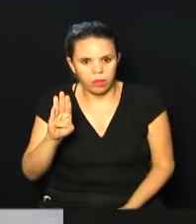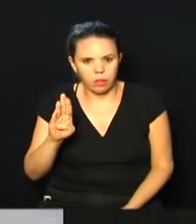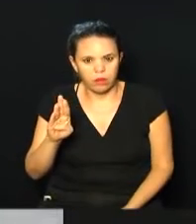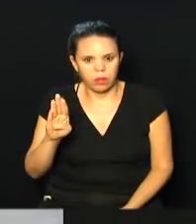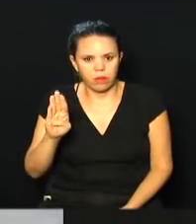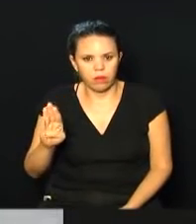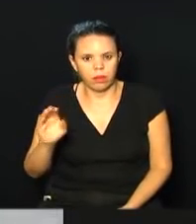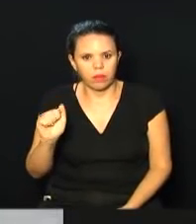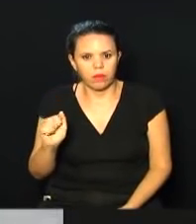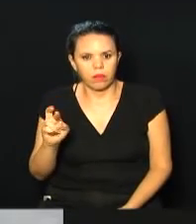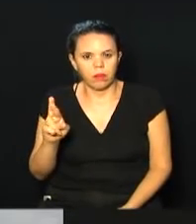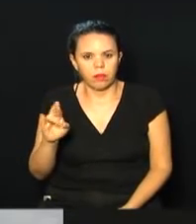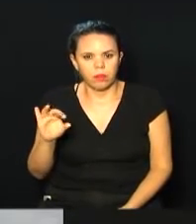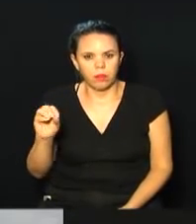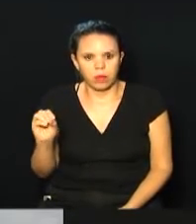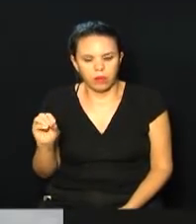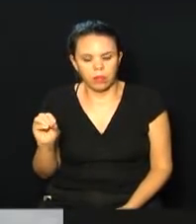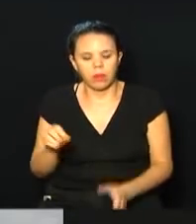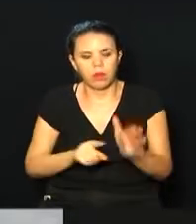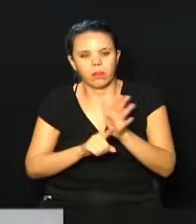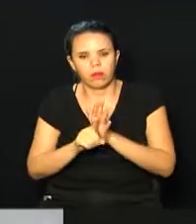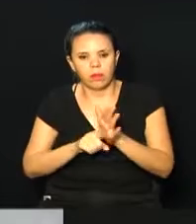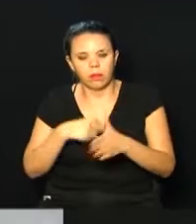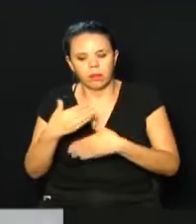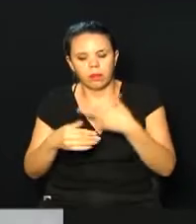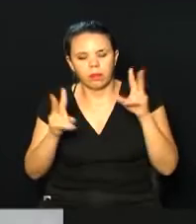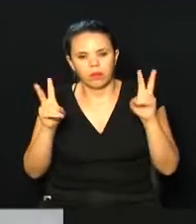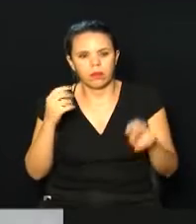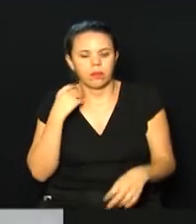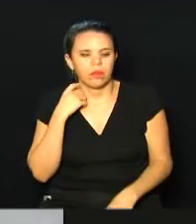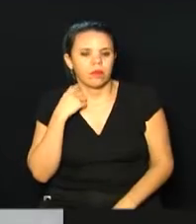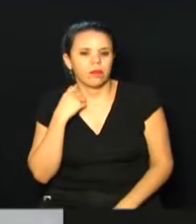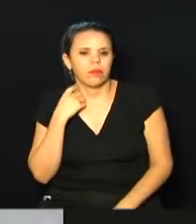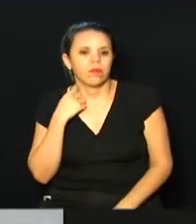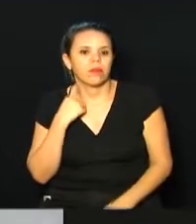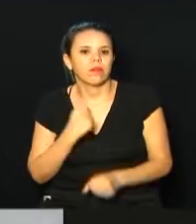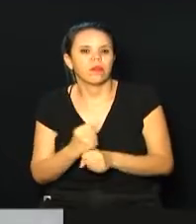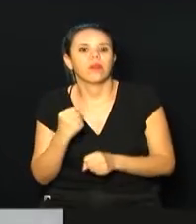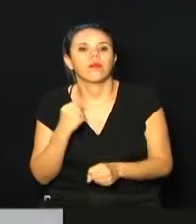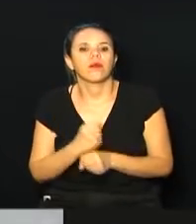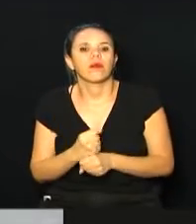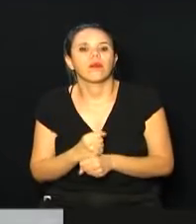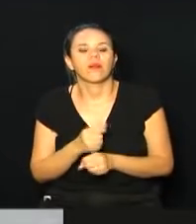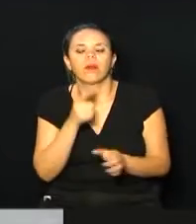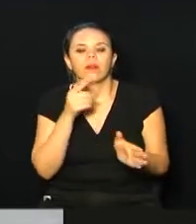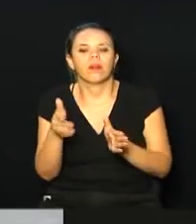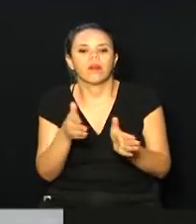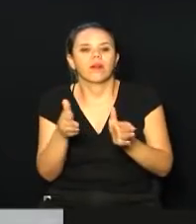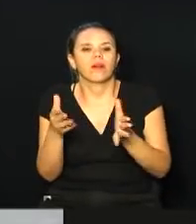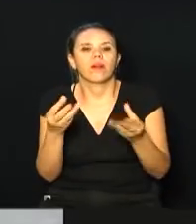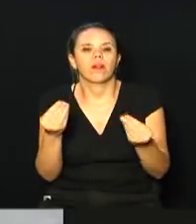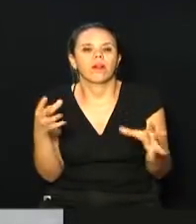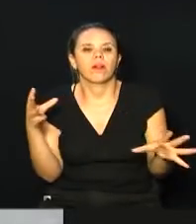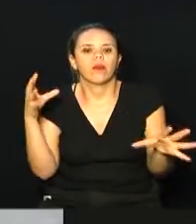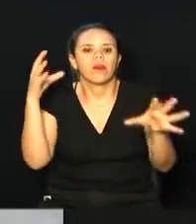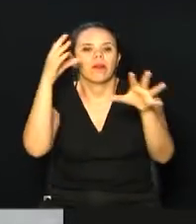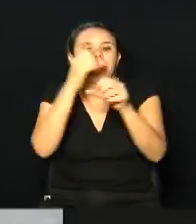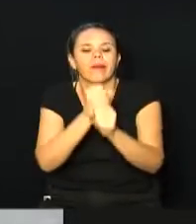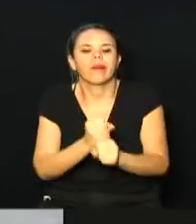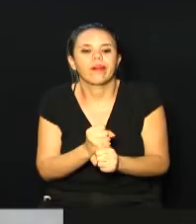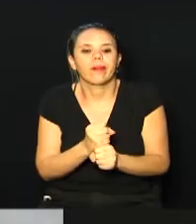vem estudando o tema. É construir piscinões a montante, ou seja,